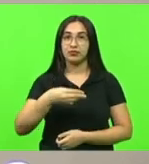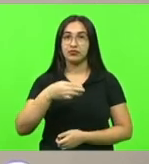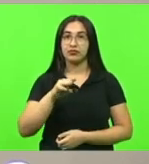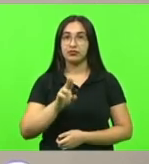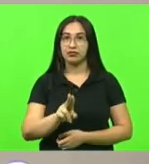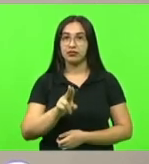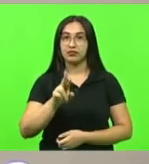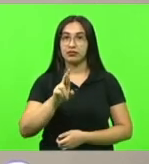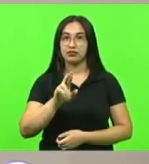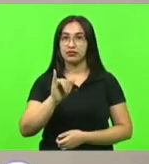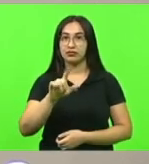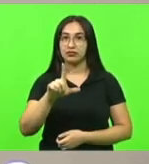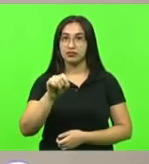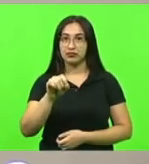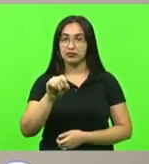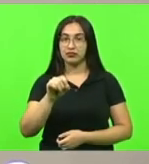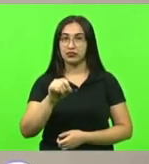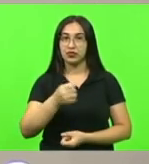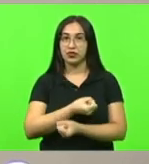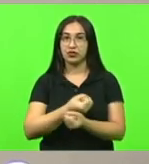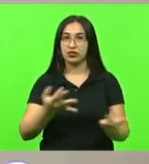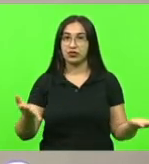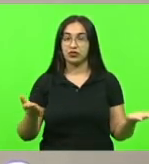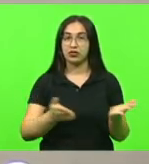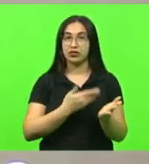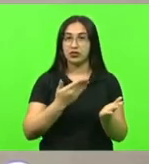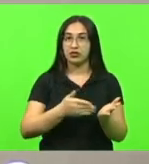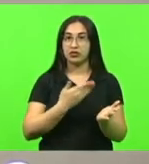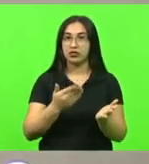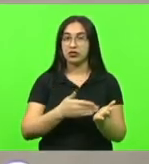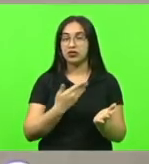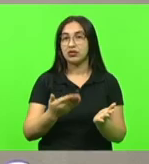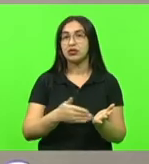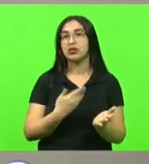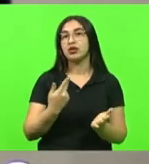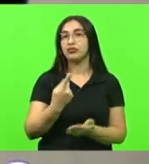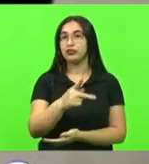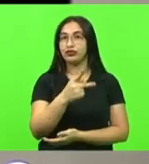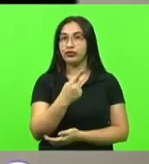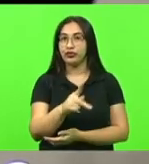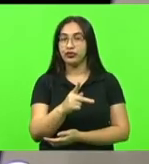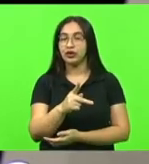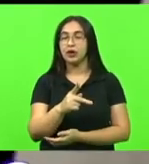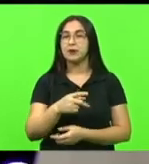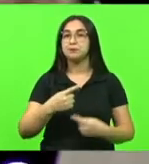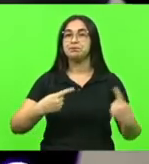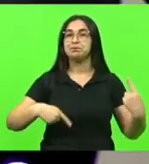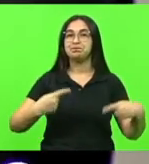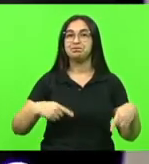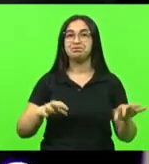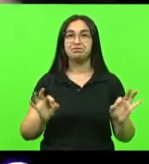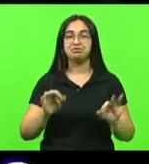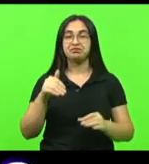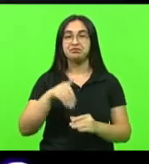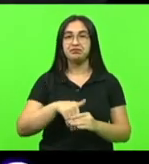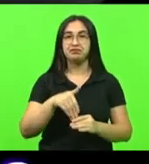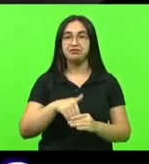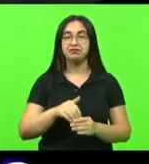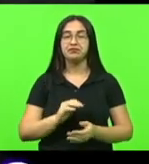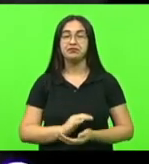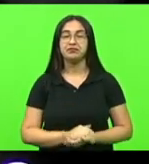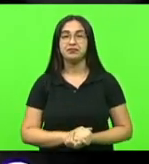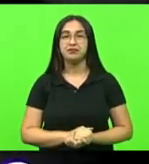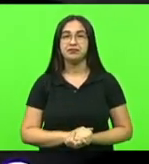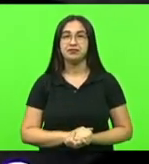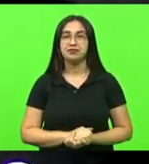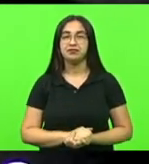pelo lançamento do livro Valério José de Matos, A Saga de um Realizador. Em discussão. Não havendo quem queira discutir,